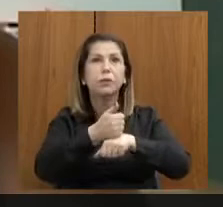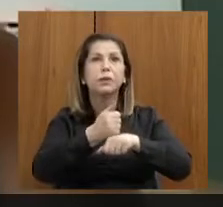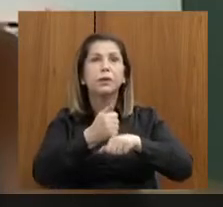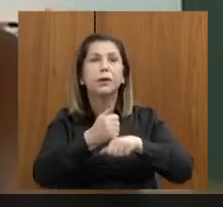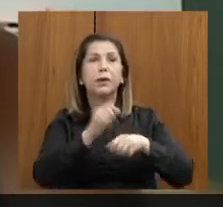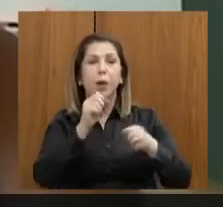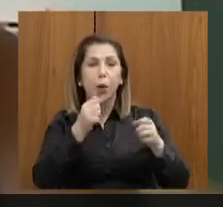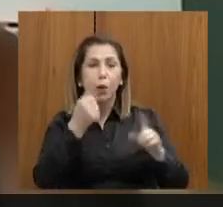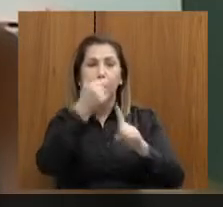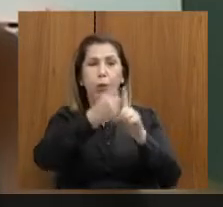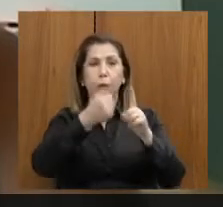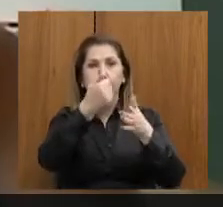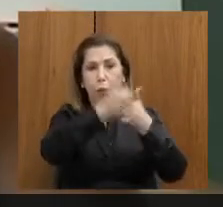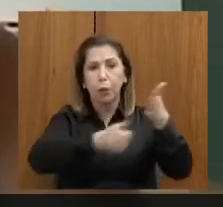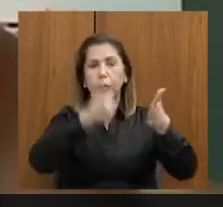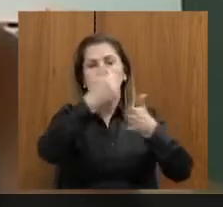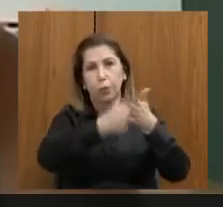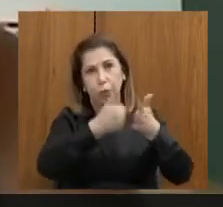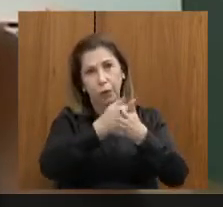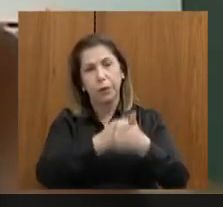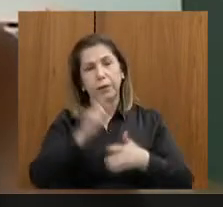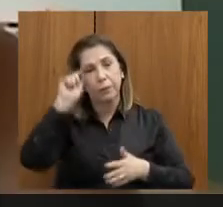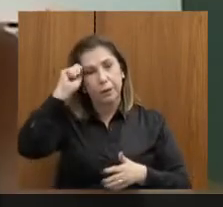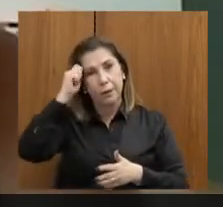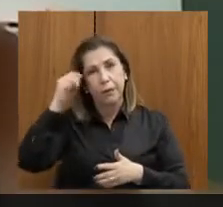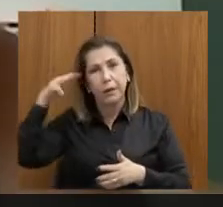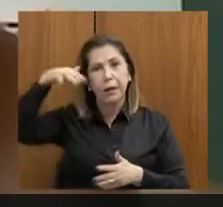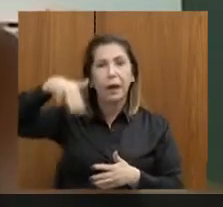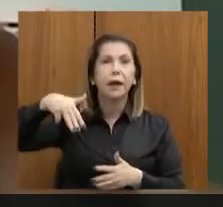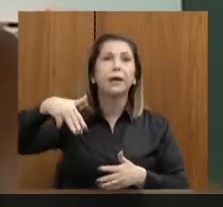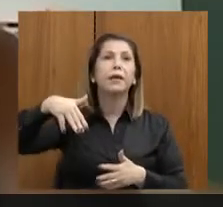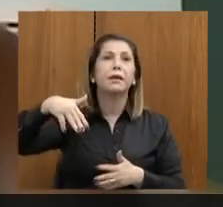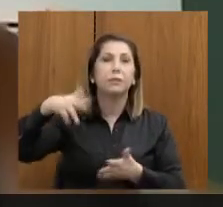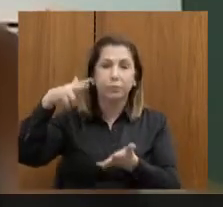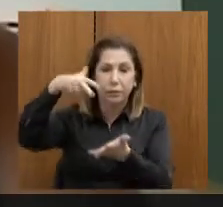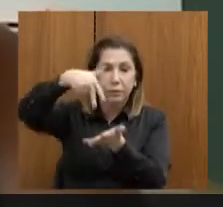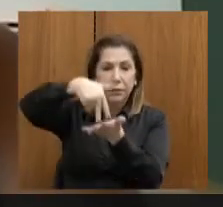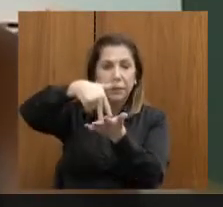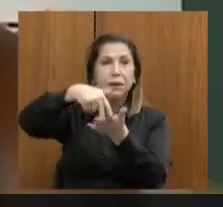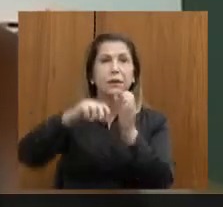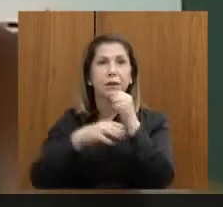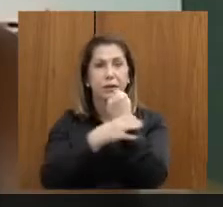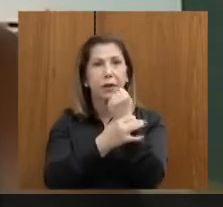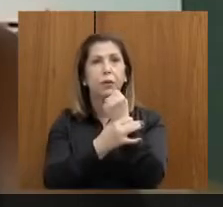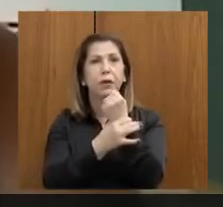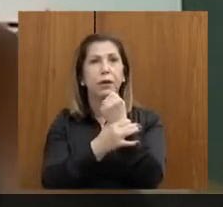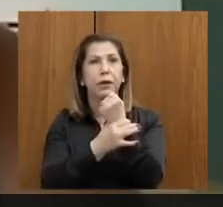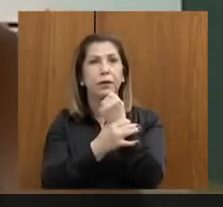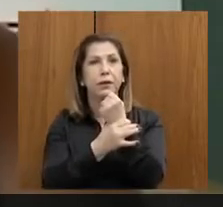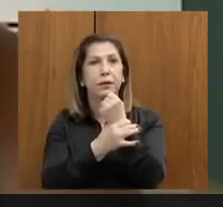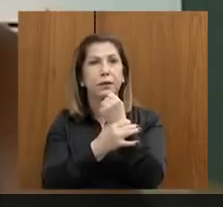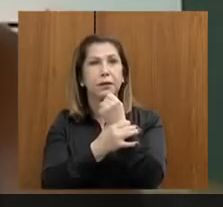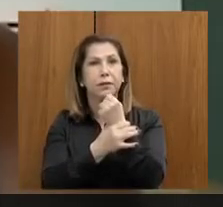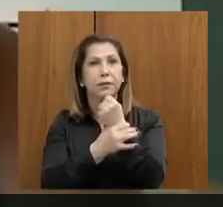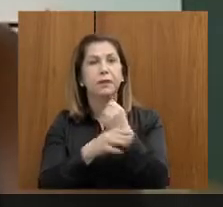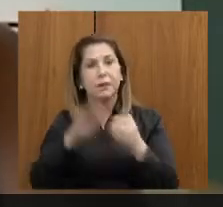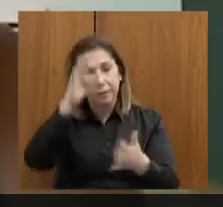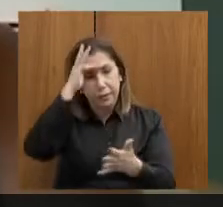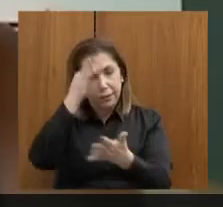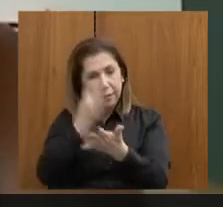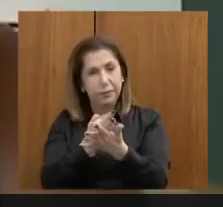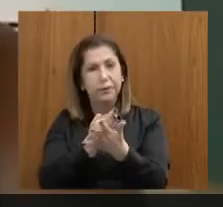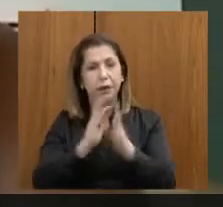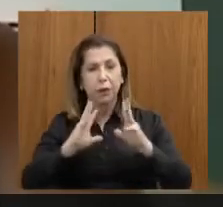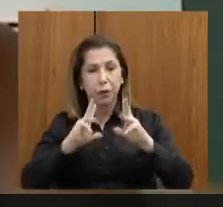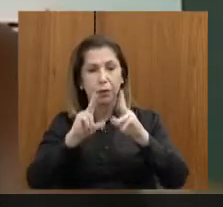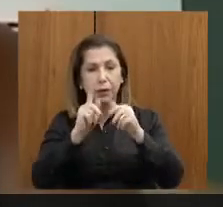a Instância para feminilidade de segurança e exercício da fé pleno para